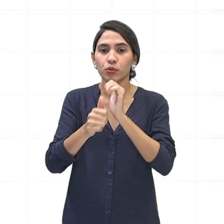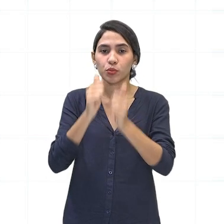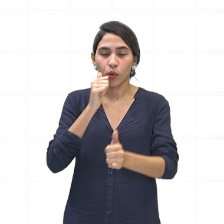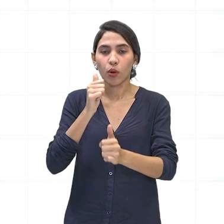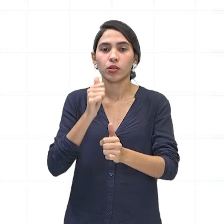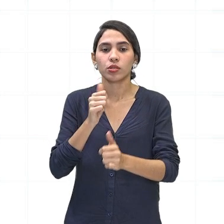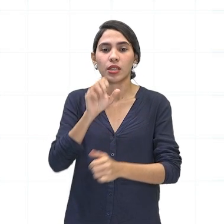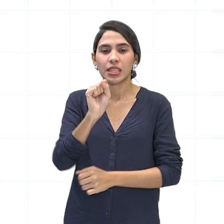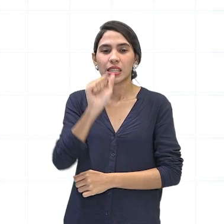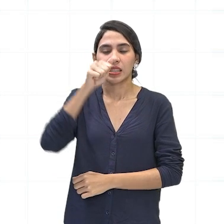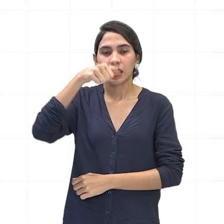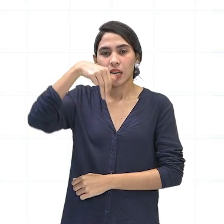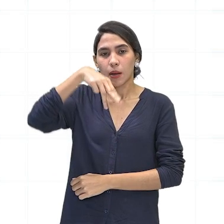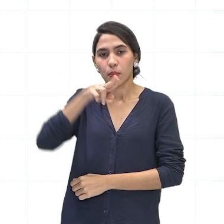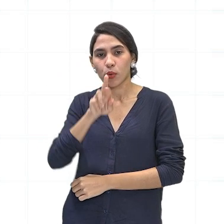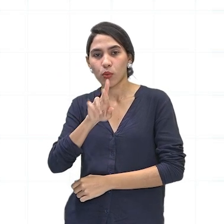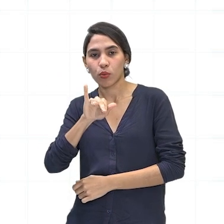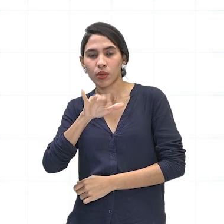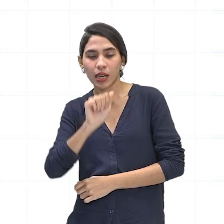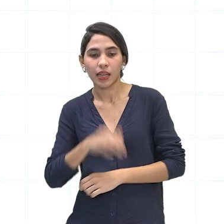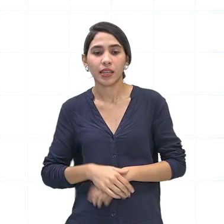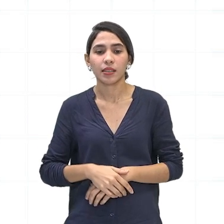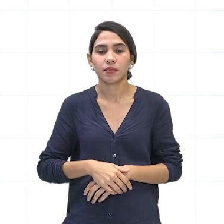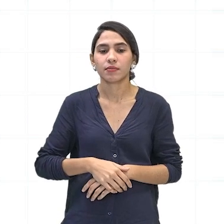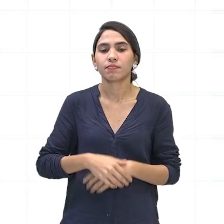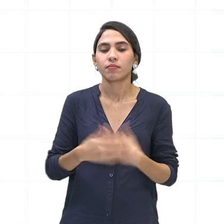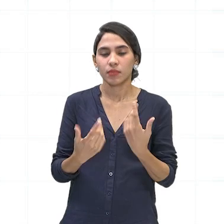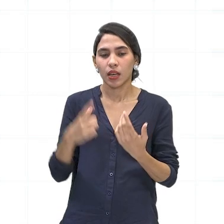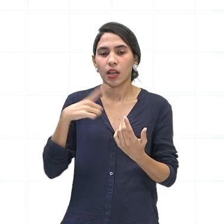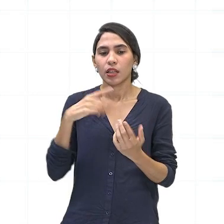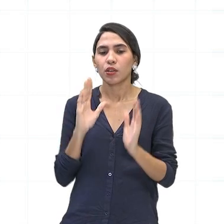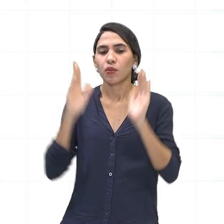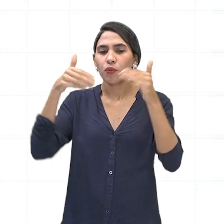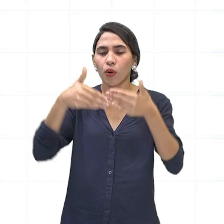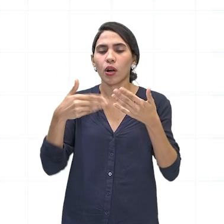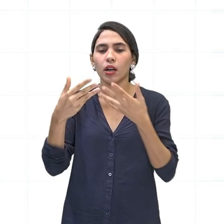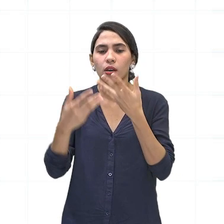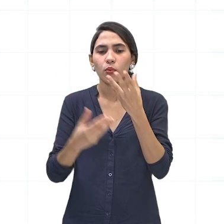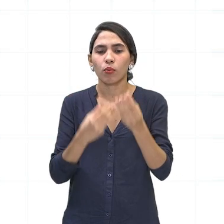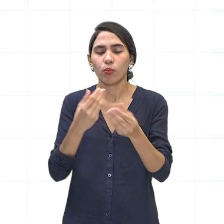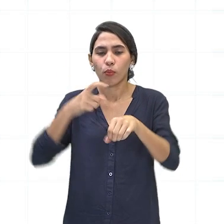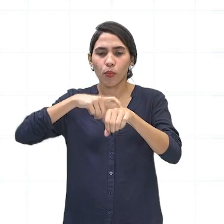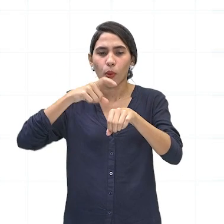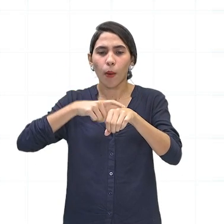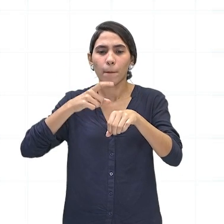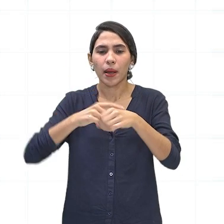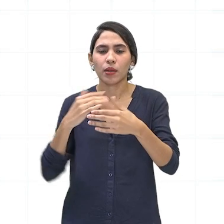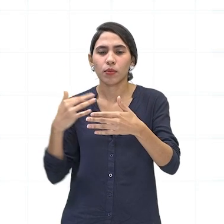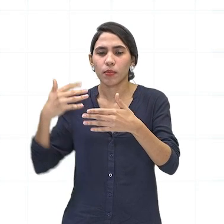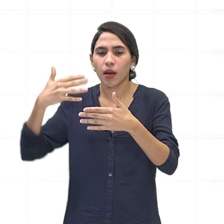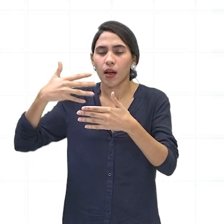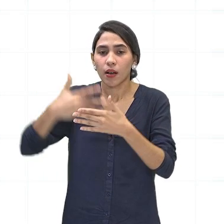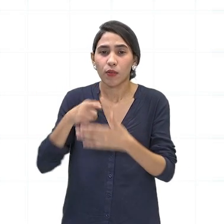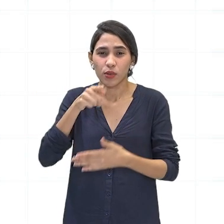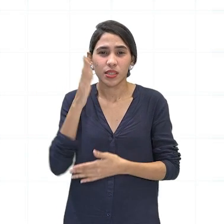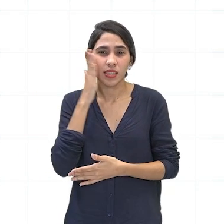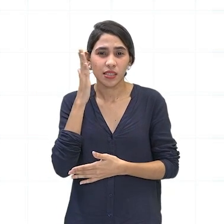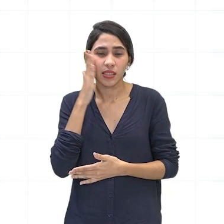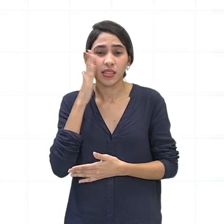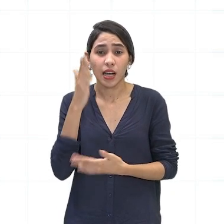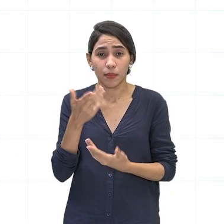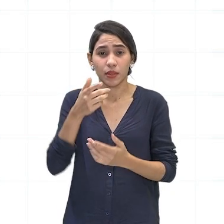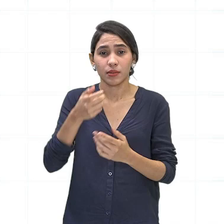vai trabalhar a questão ali do tempo dos samurais. Vocês sabem que a arma principal deles